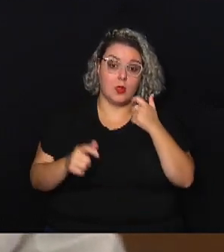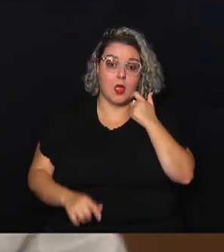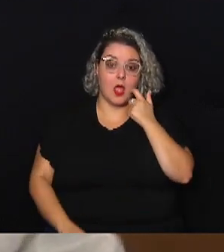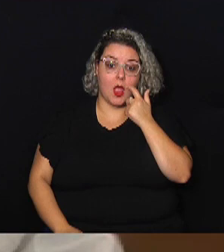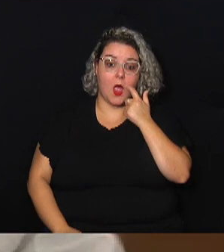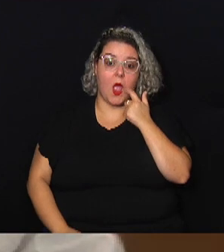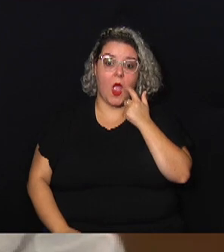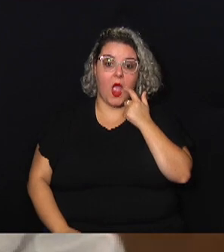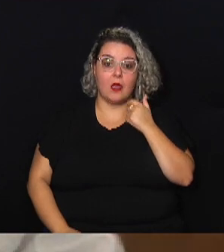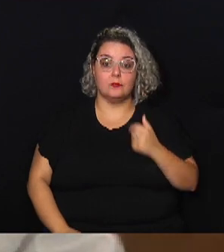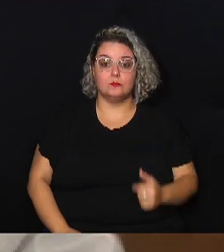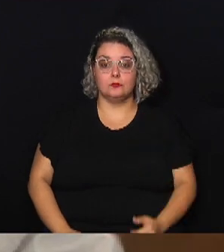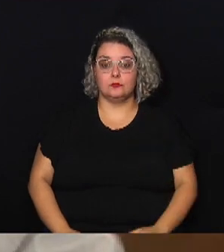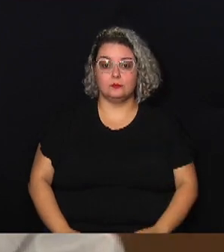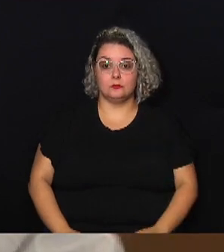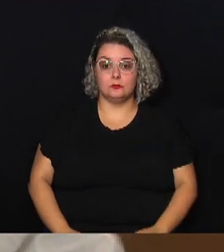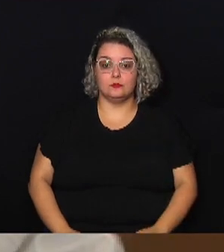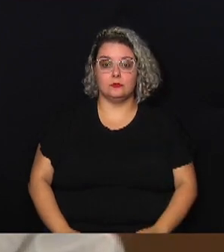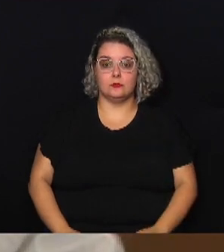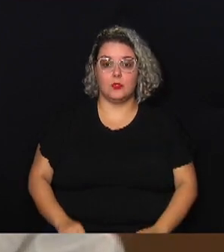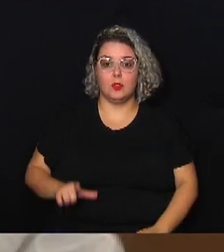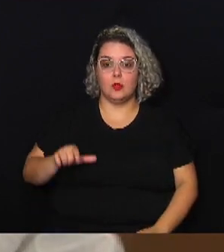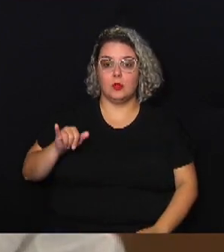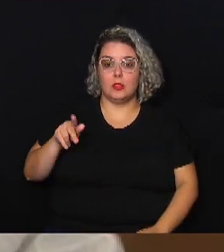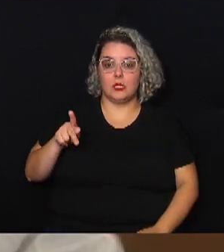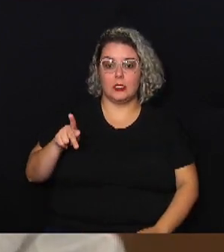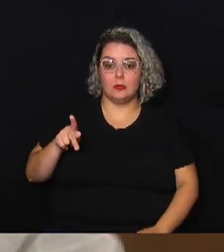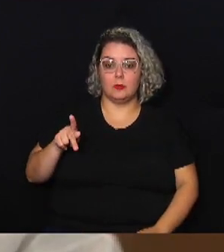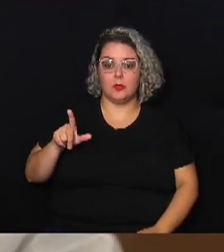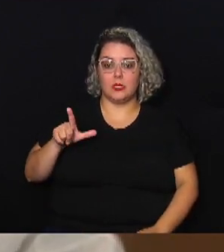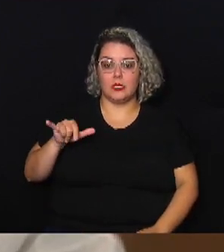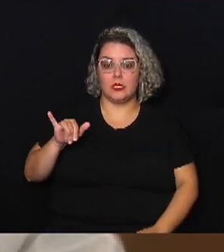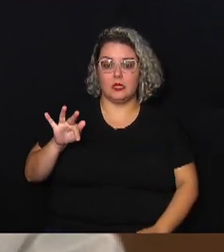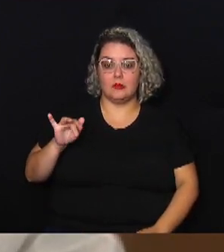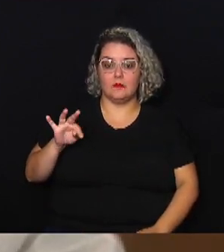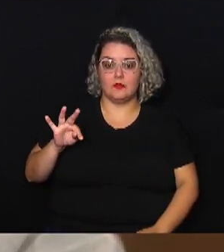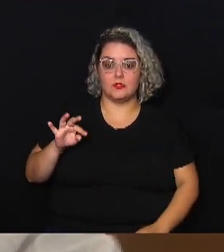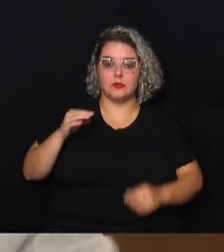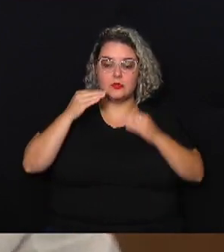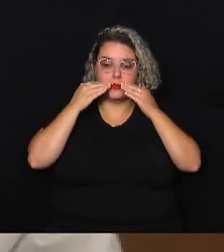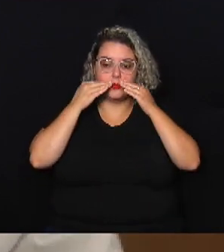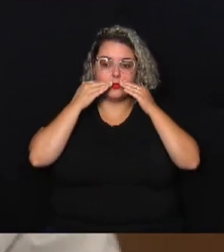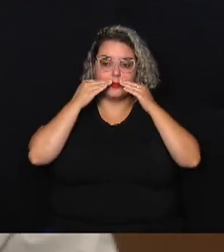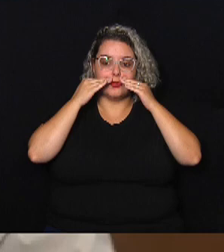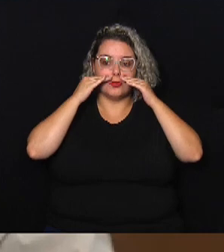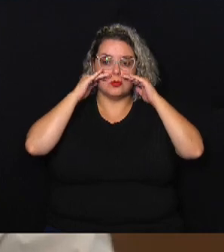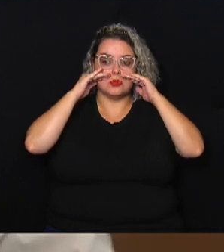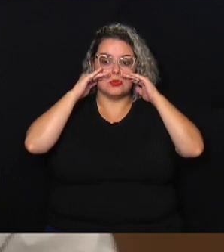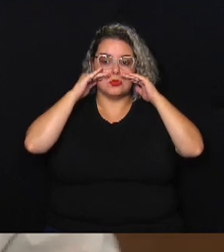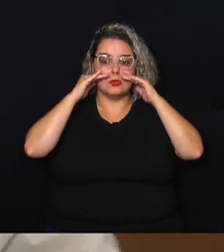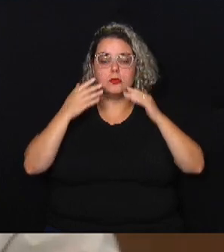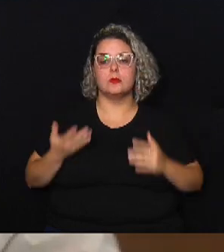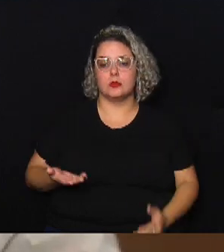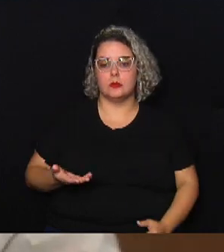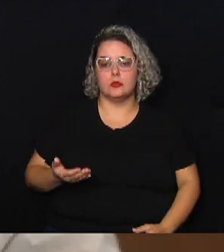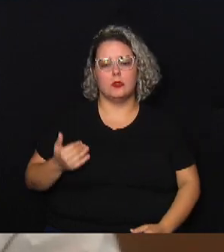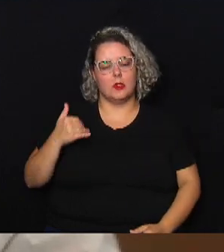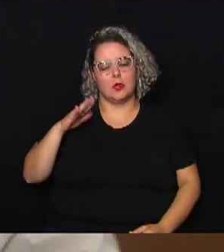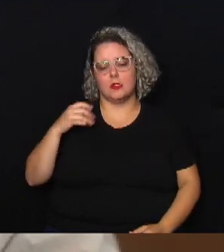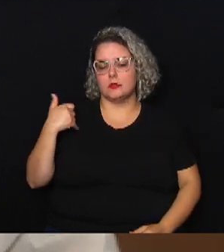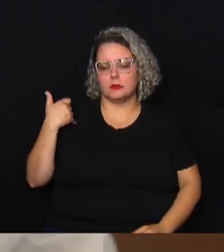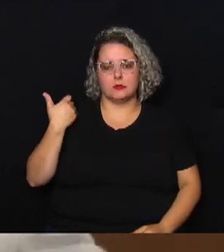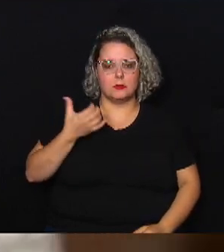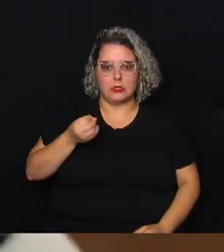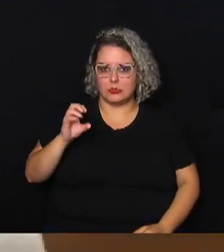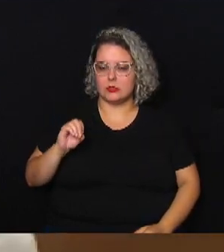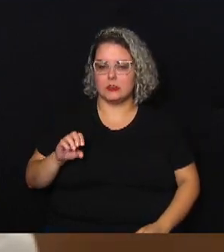o lip lifting, né, que é o levantamento também do lábio, que são pacientes já acima dos 60 anos